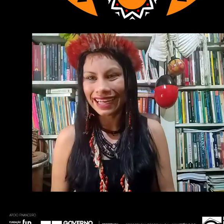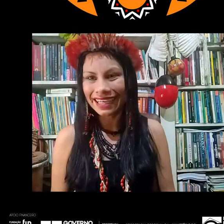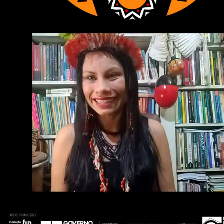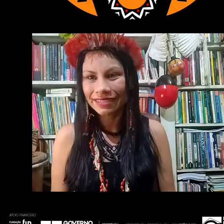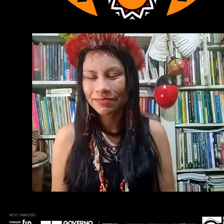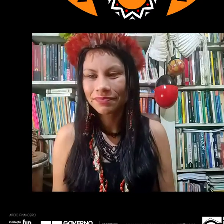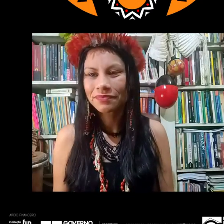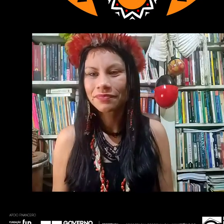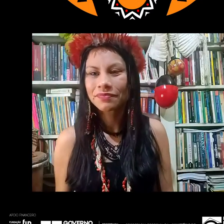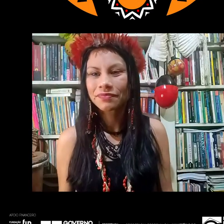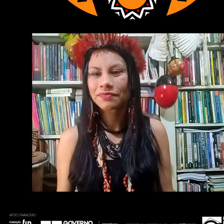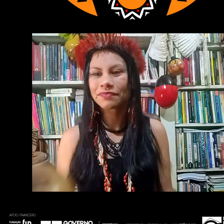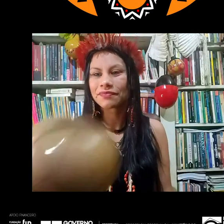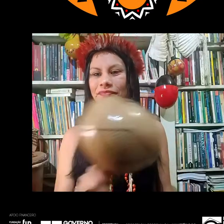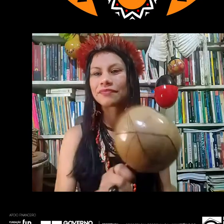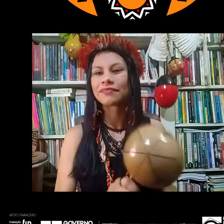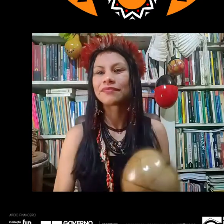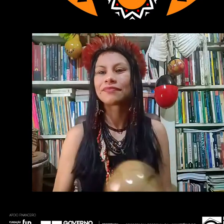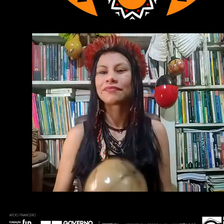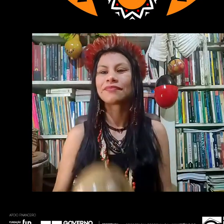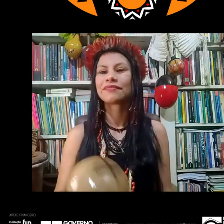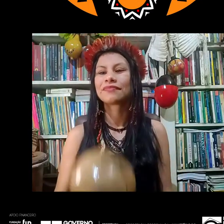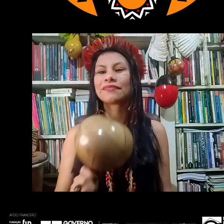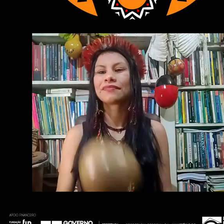Pintura sagrada.